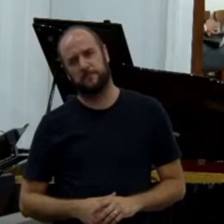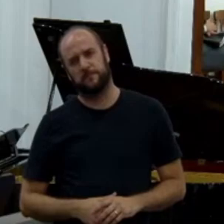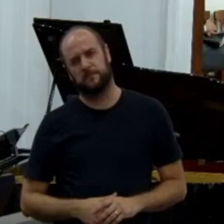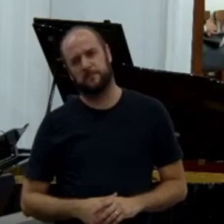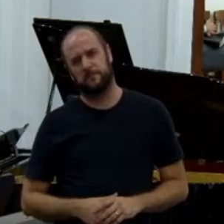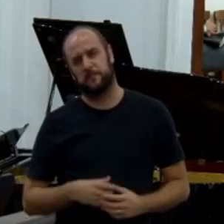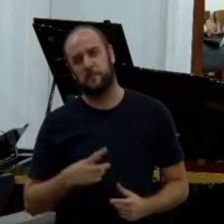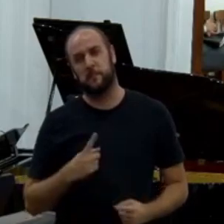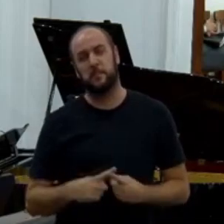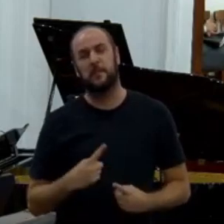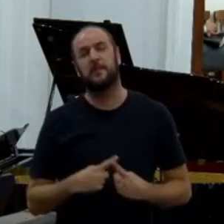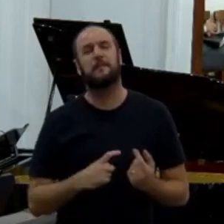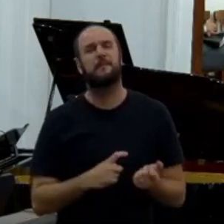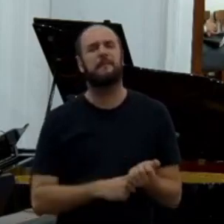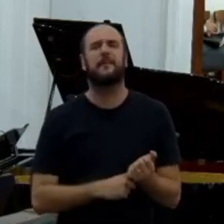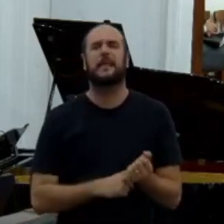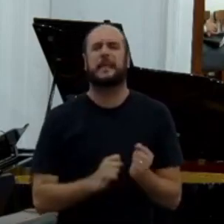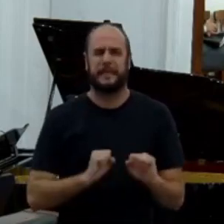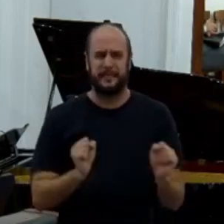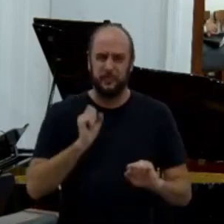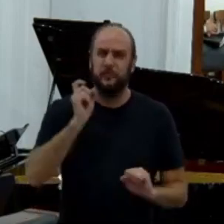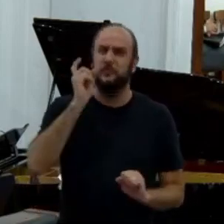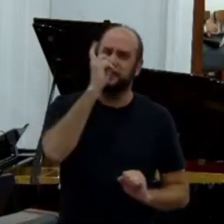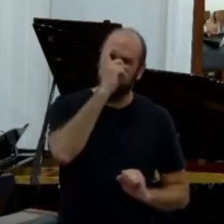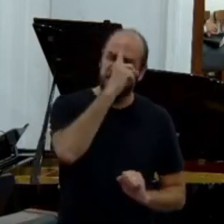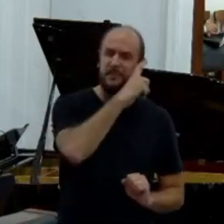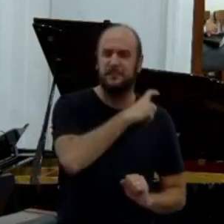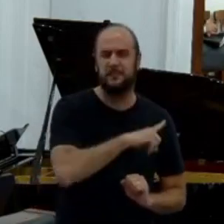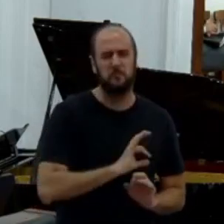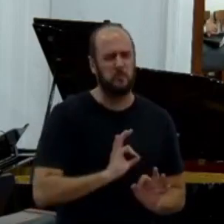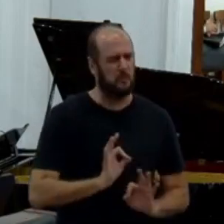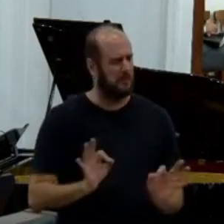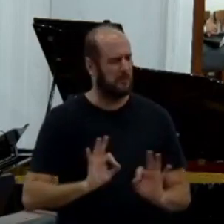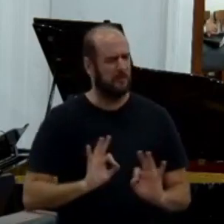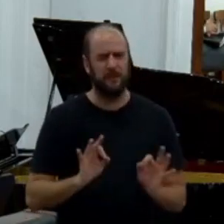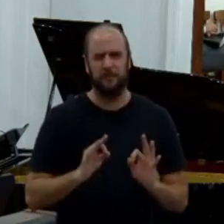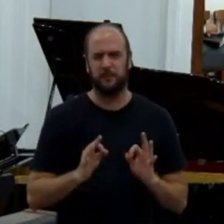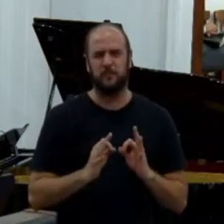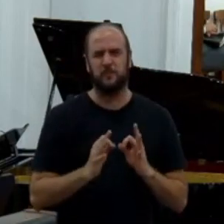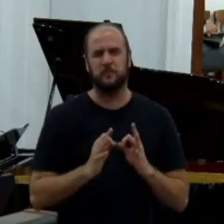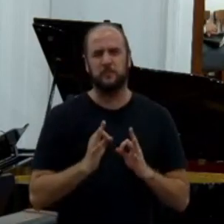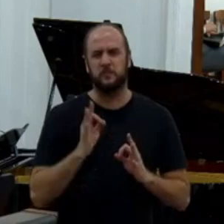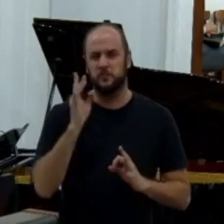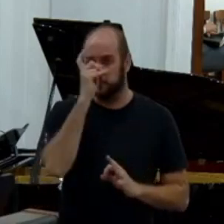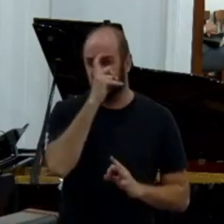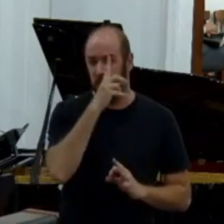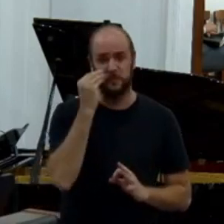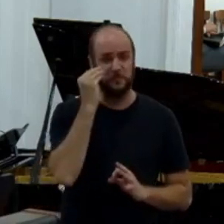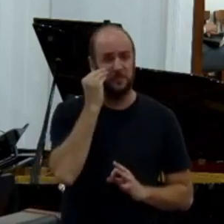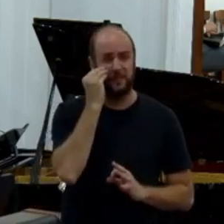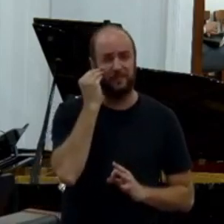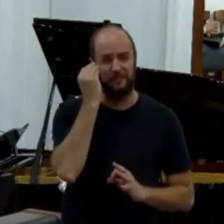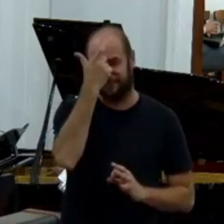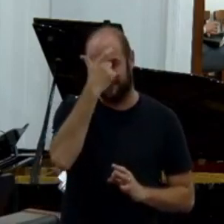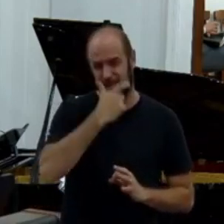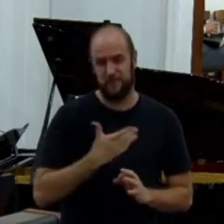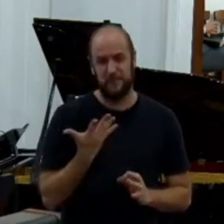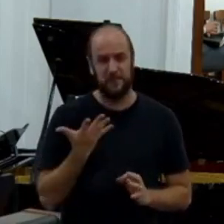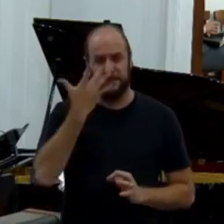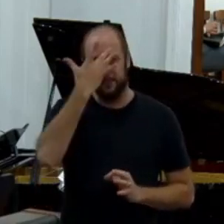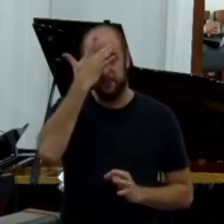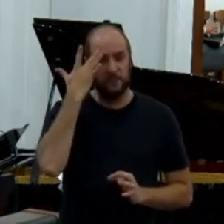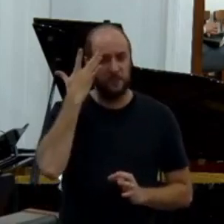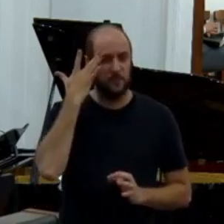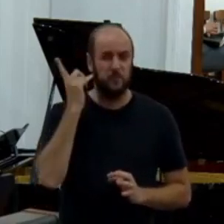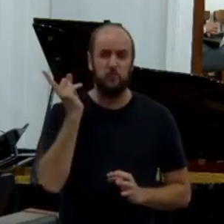Porque a ira é uma emoção tão difícil, tão tenebrosa e complexa. Na experiência humana, o caminho de volta